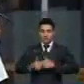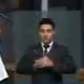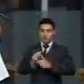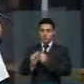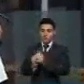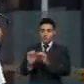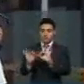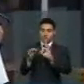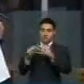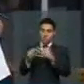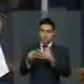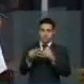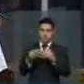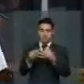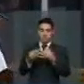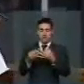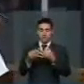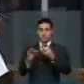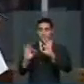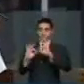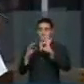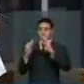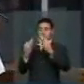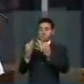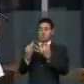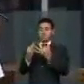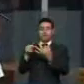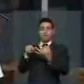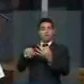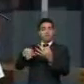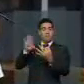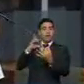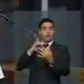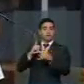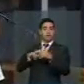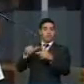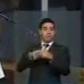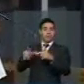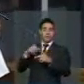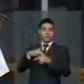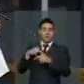a instituição mais adoecida que nós temos.